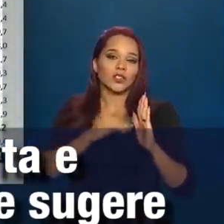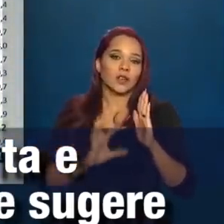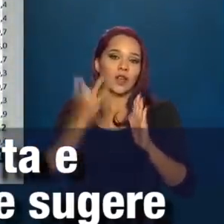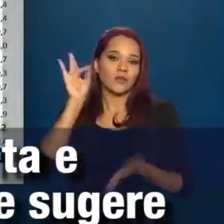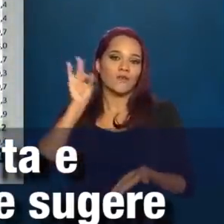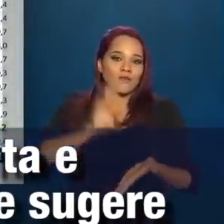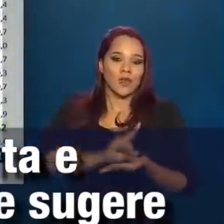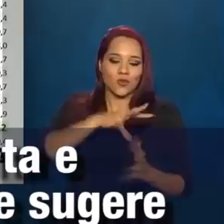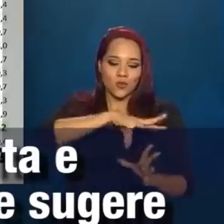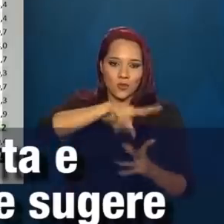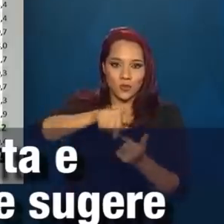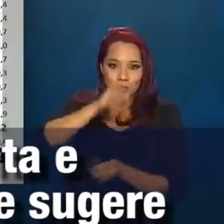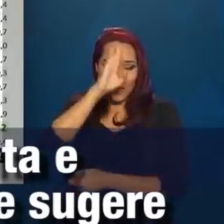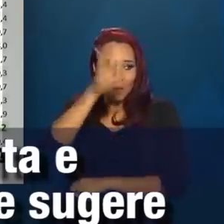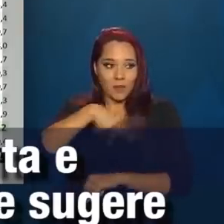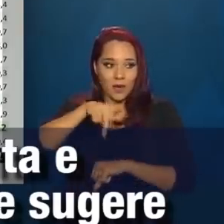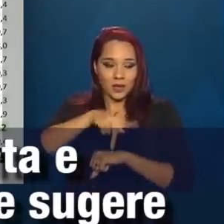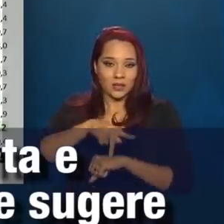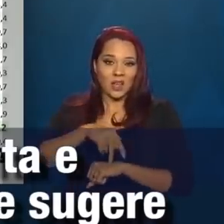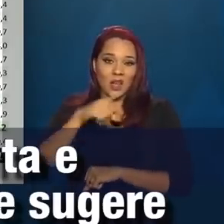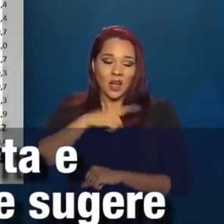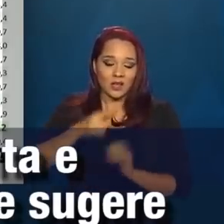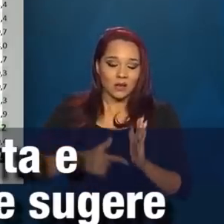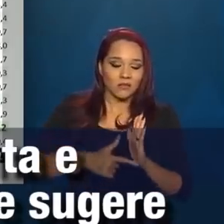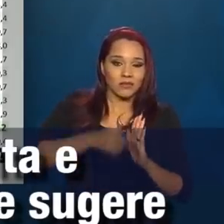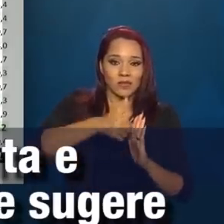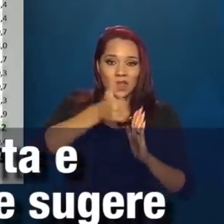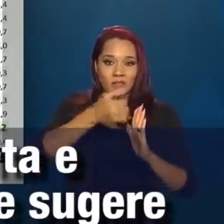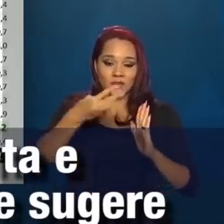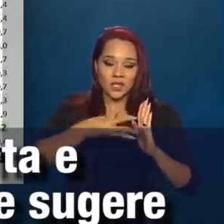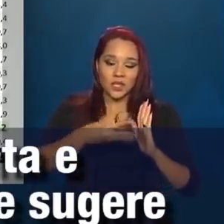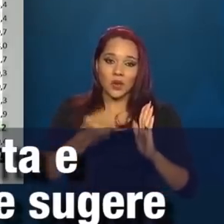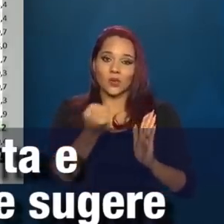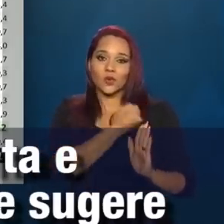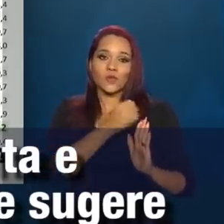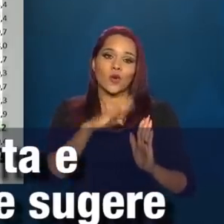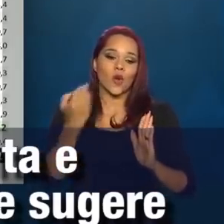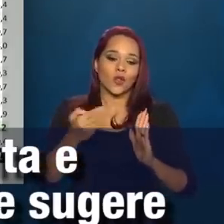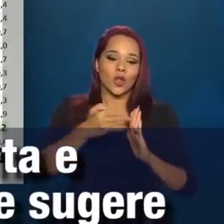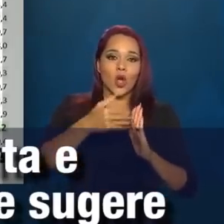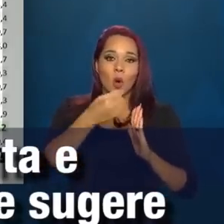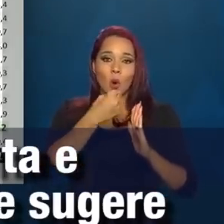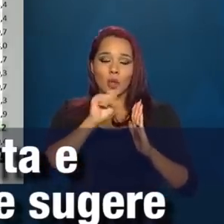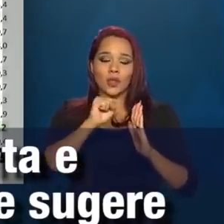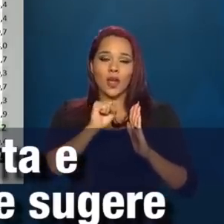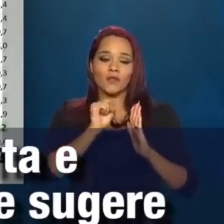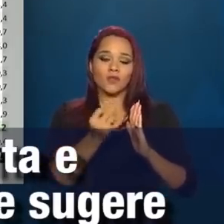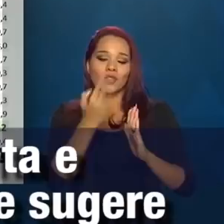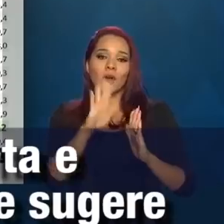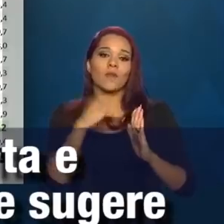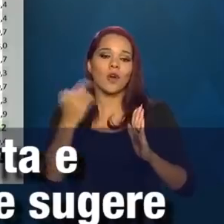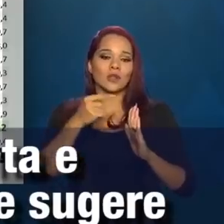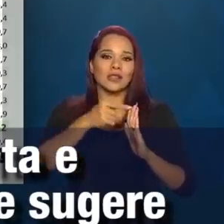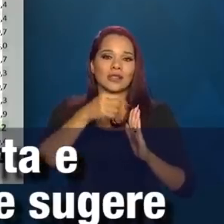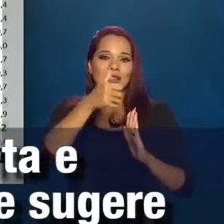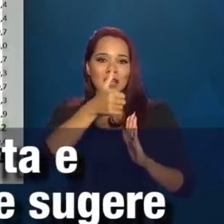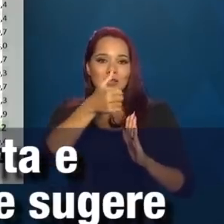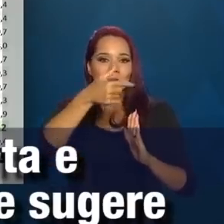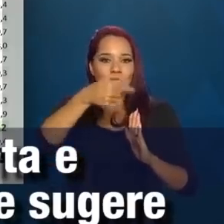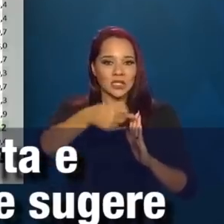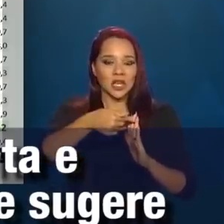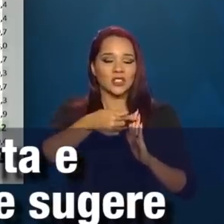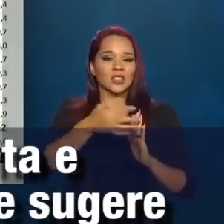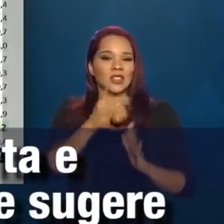países. Estamos em 13º em número de óbitos, 8º em taxa de letalidade e 17º em taxa